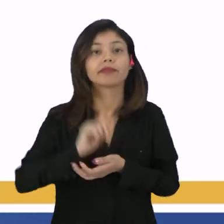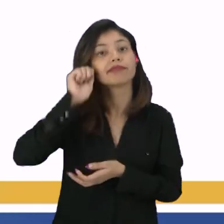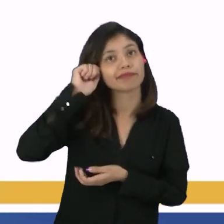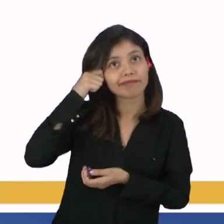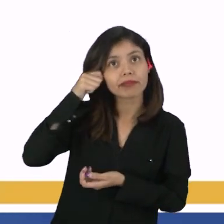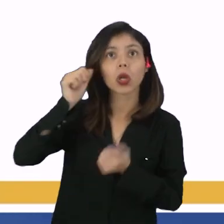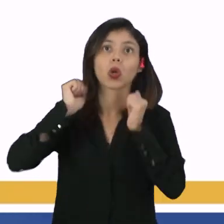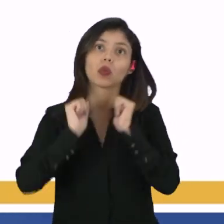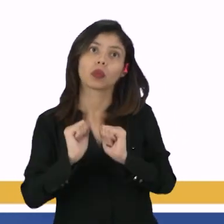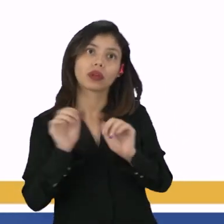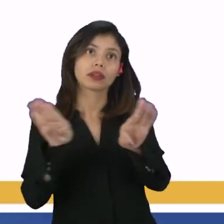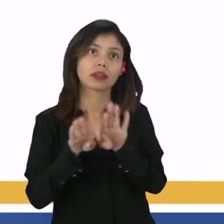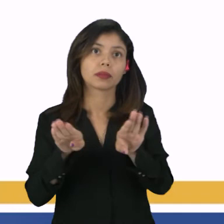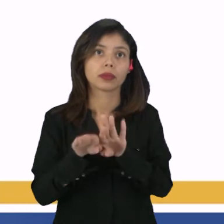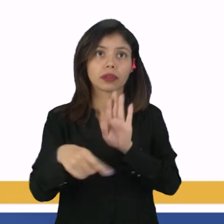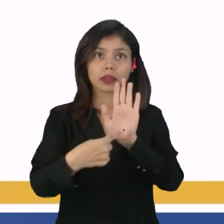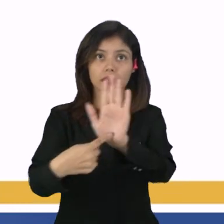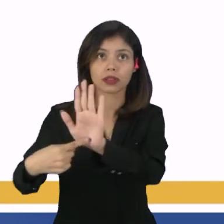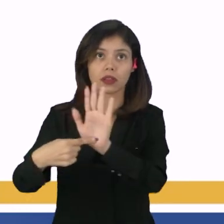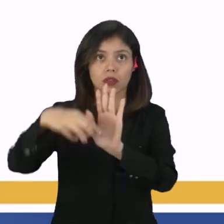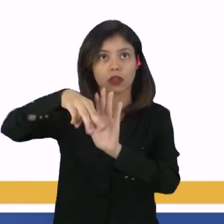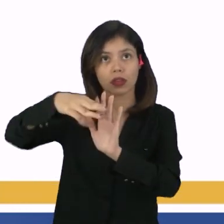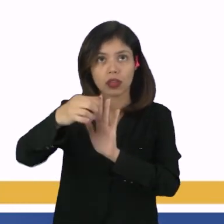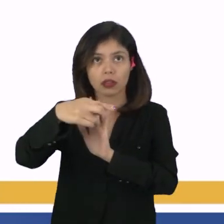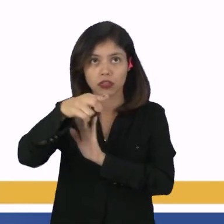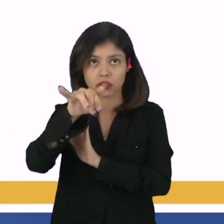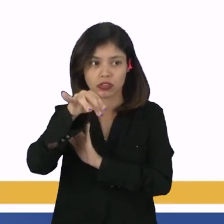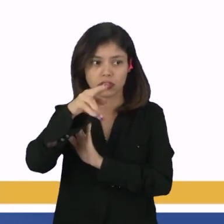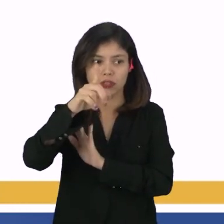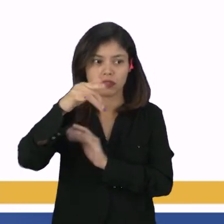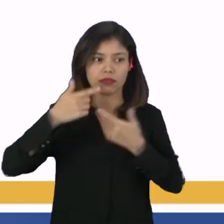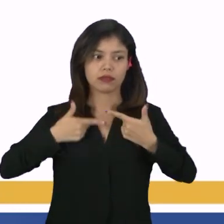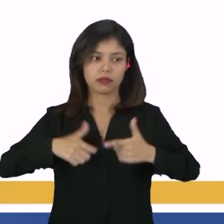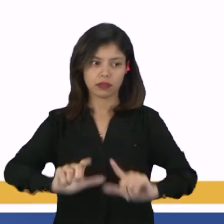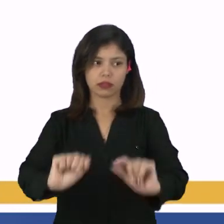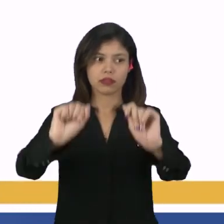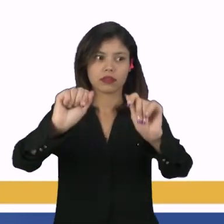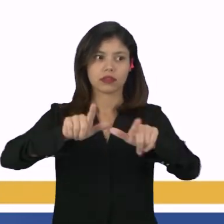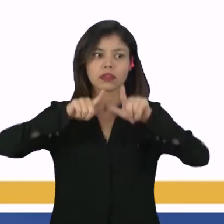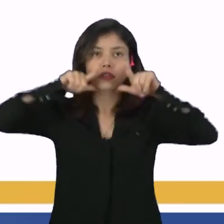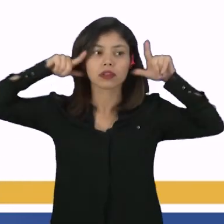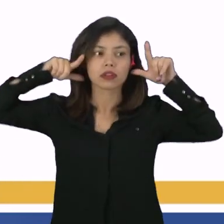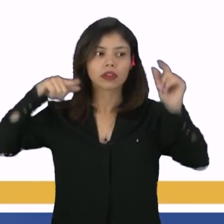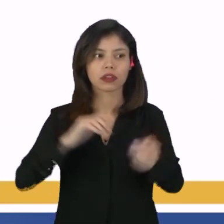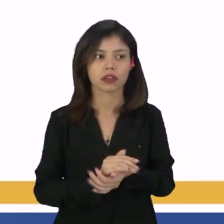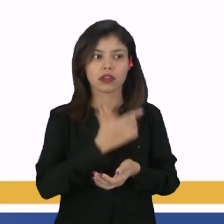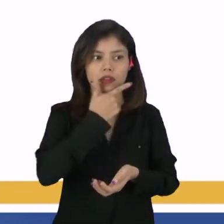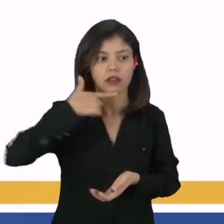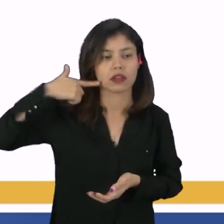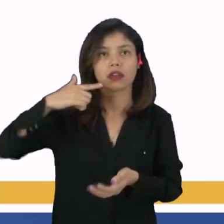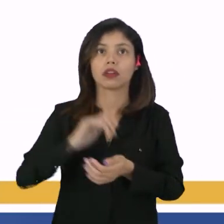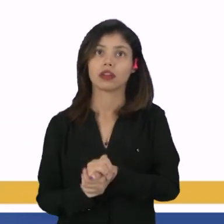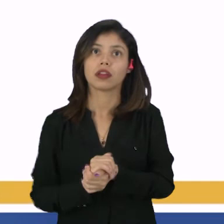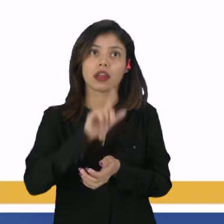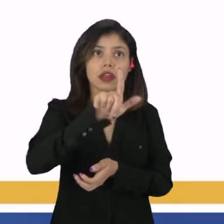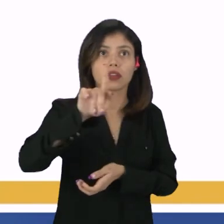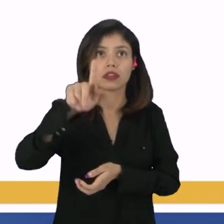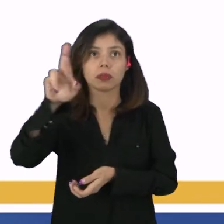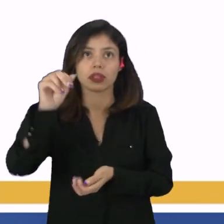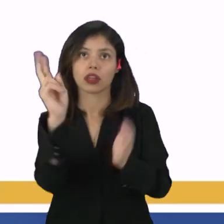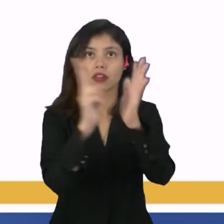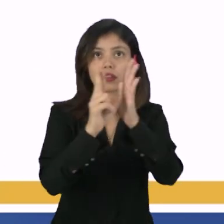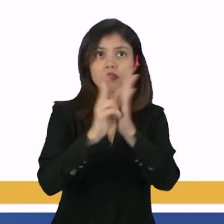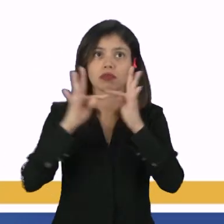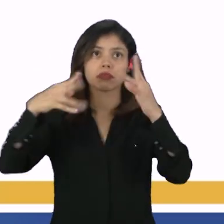negros, podem ser citadas postagens ou memes xenofóbicos ou que ferem os direitos dos índios, LGBTs e